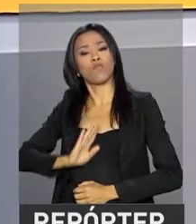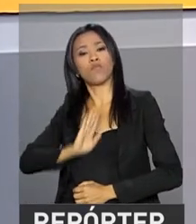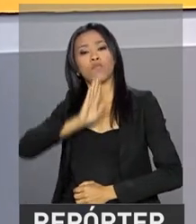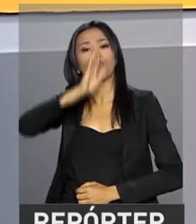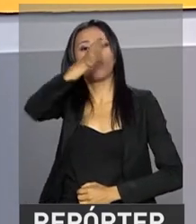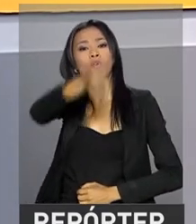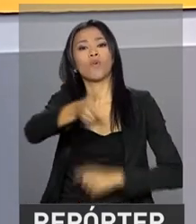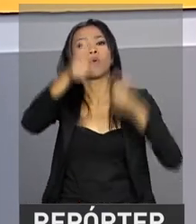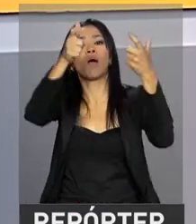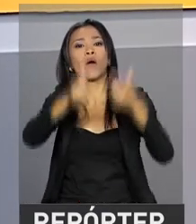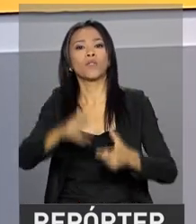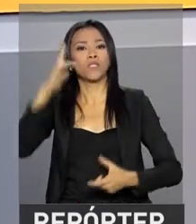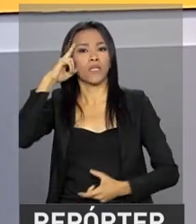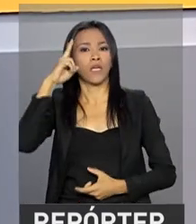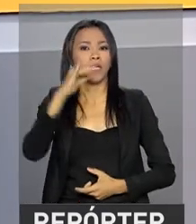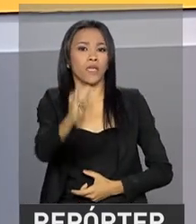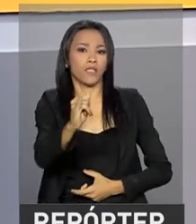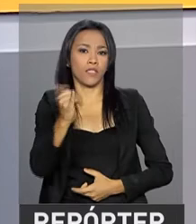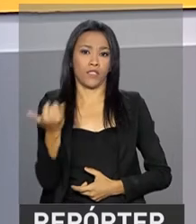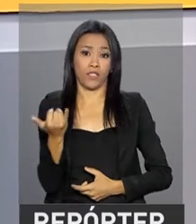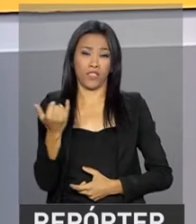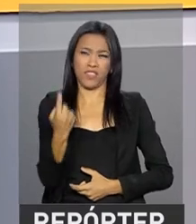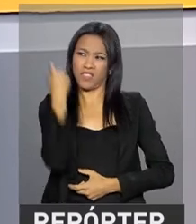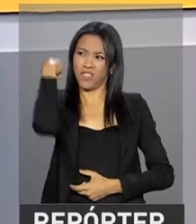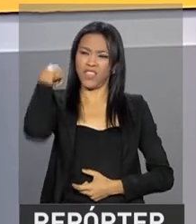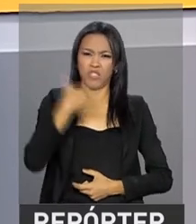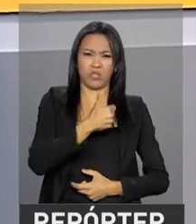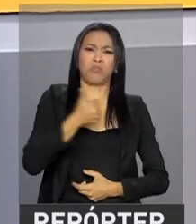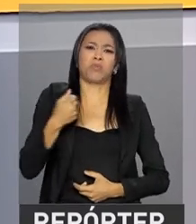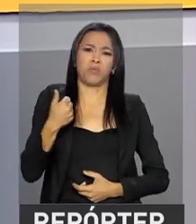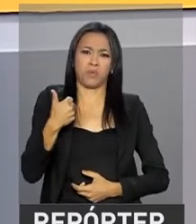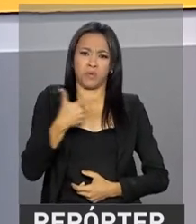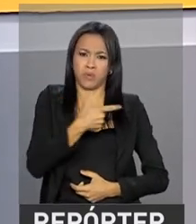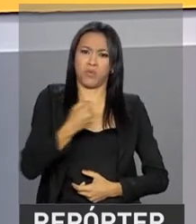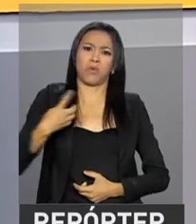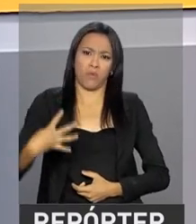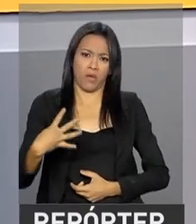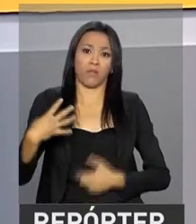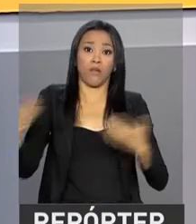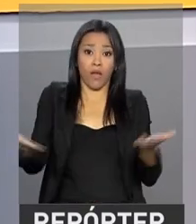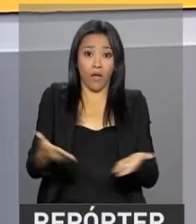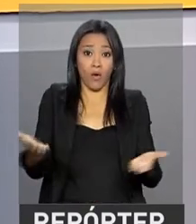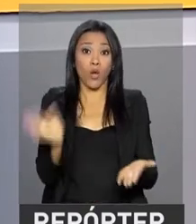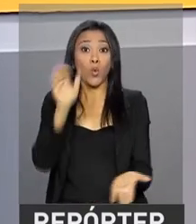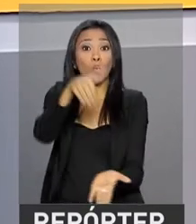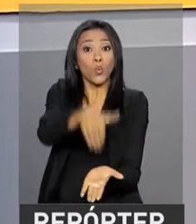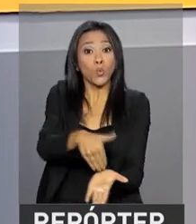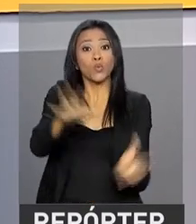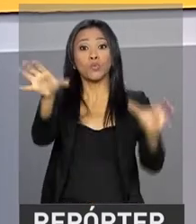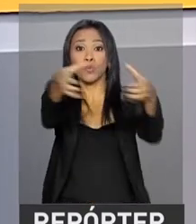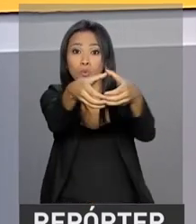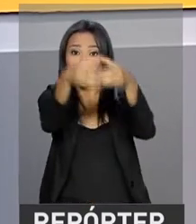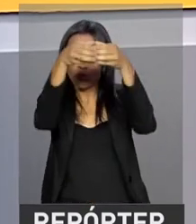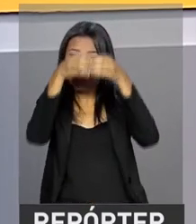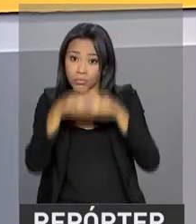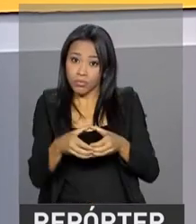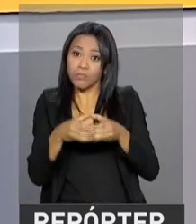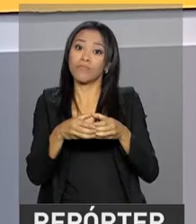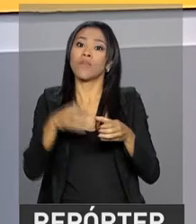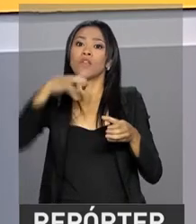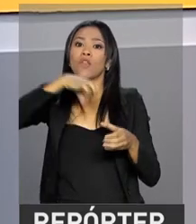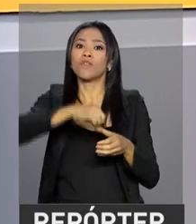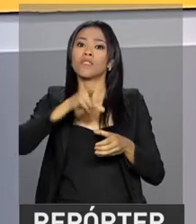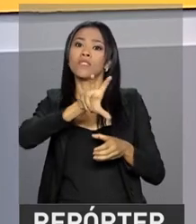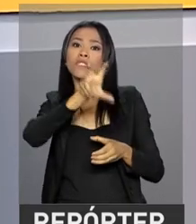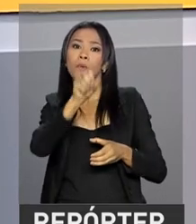de paz chefiada pelo brasil no haiti desde 2004 agora o último contingente da minustah com